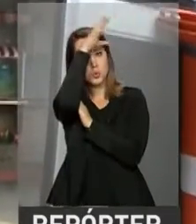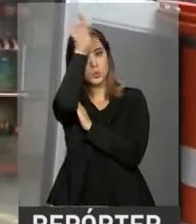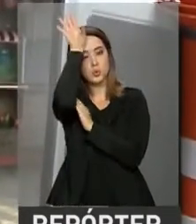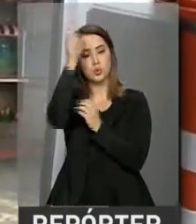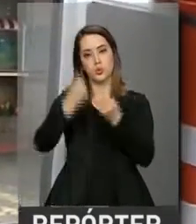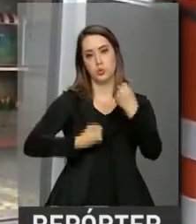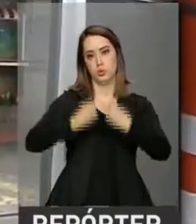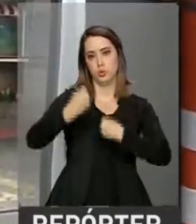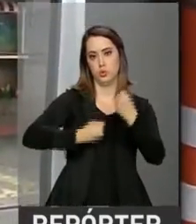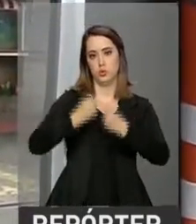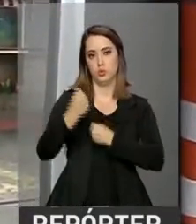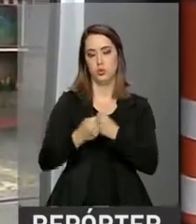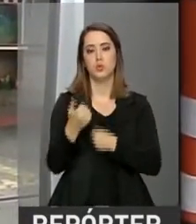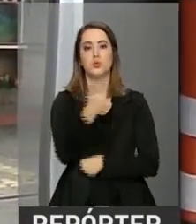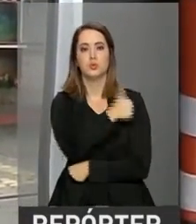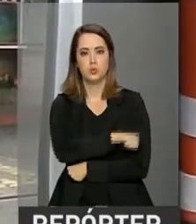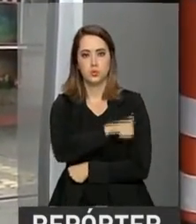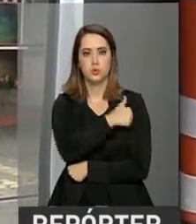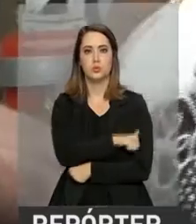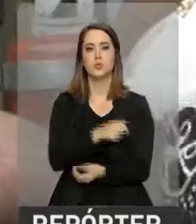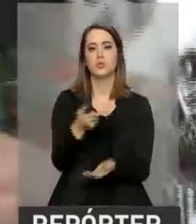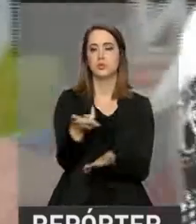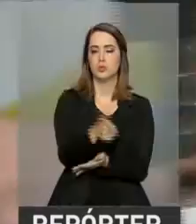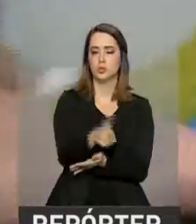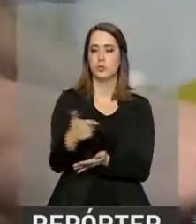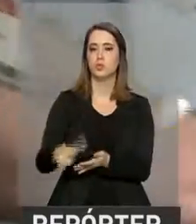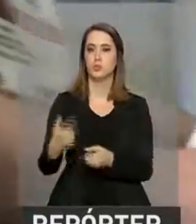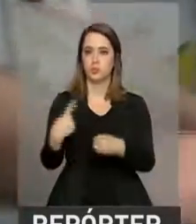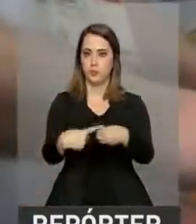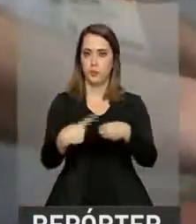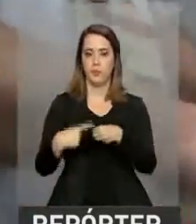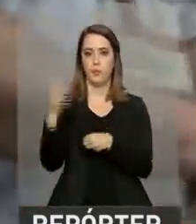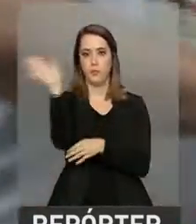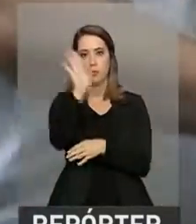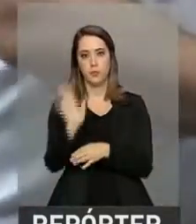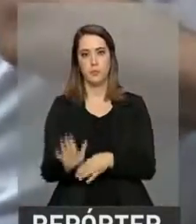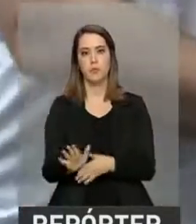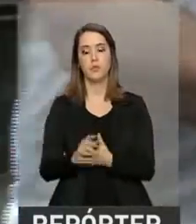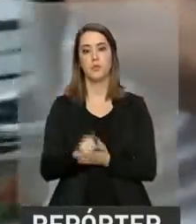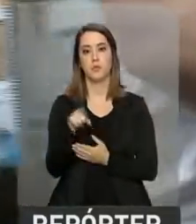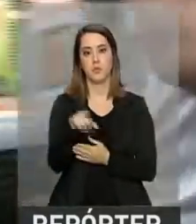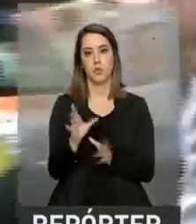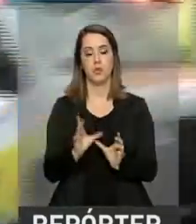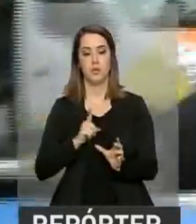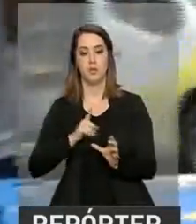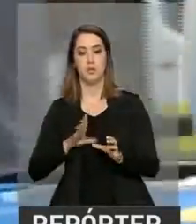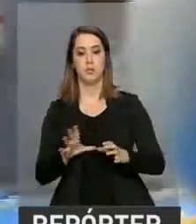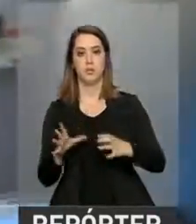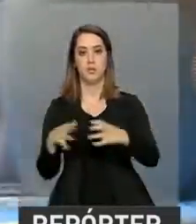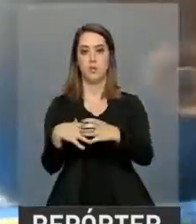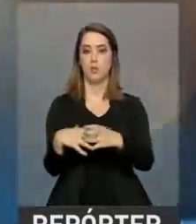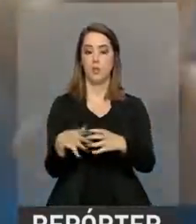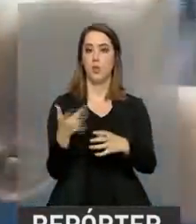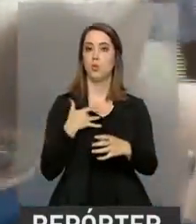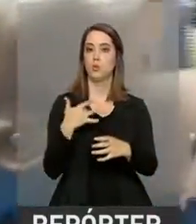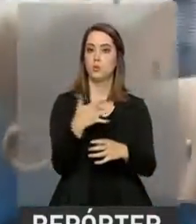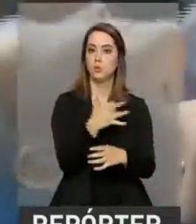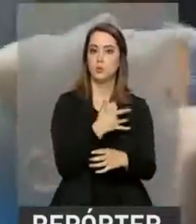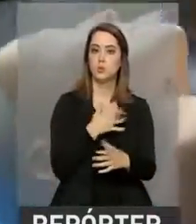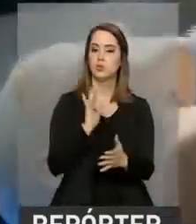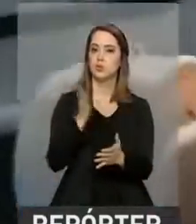de janeiro em outras cidades do país o centro integrado de operação conjunta da saúde criado em